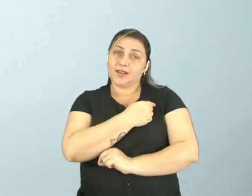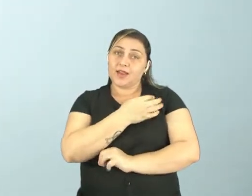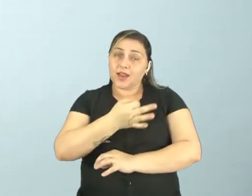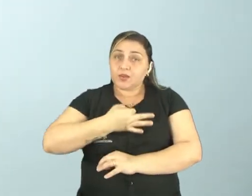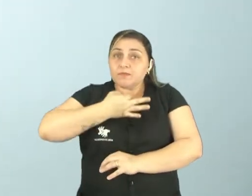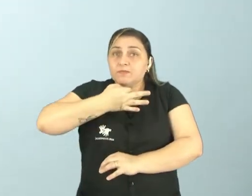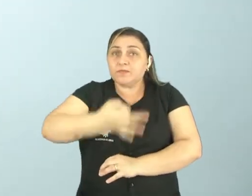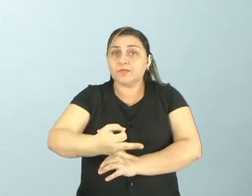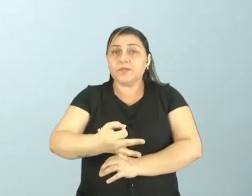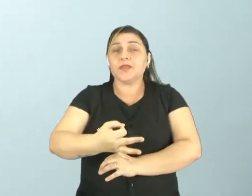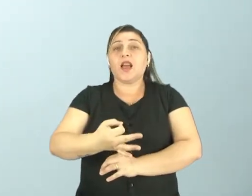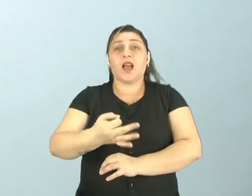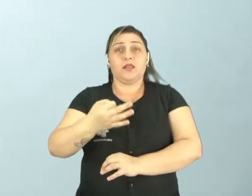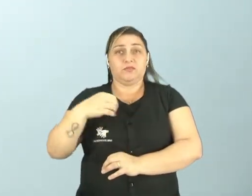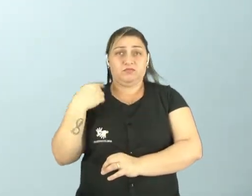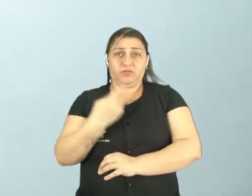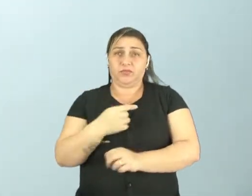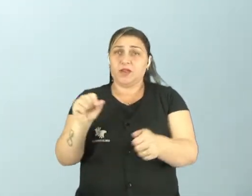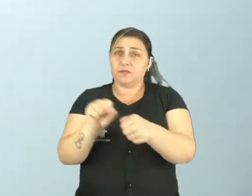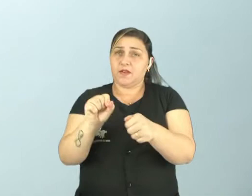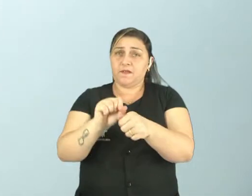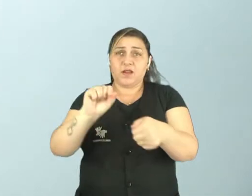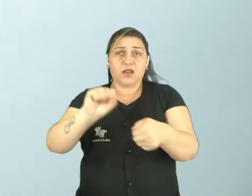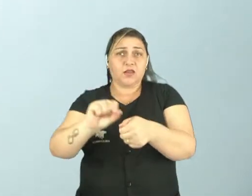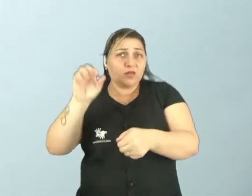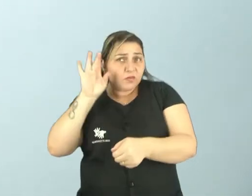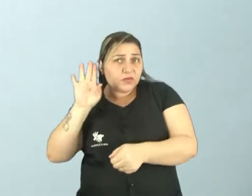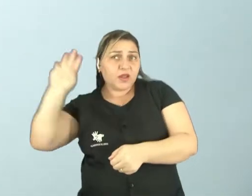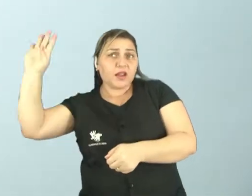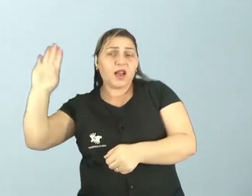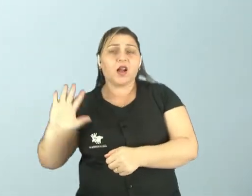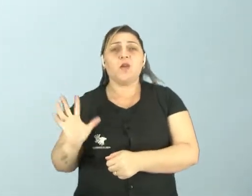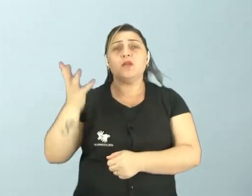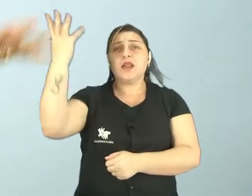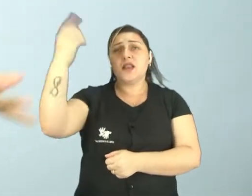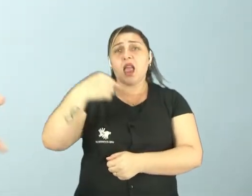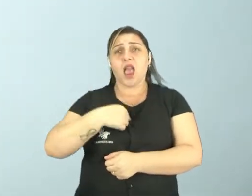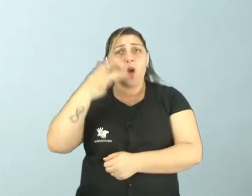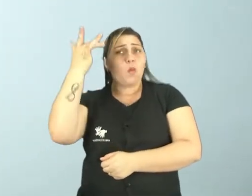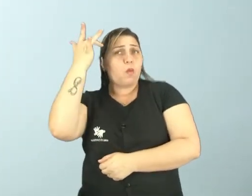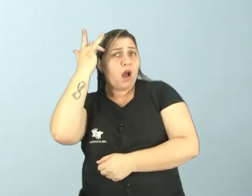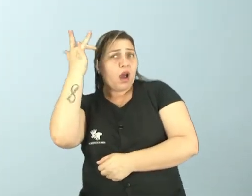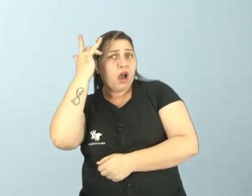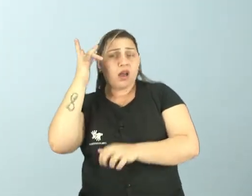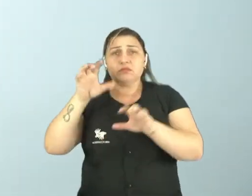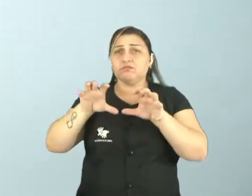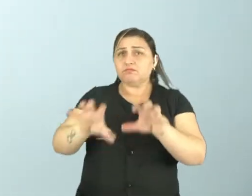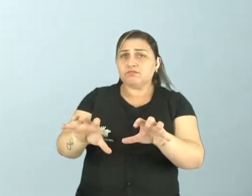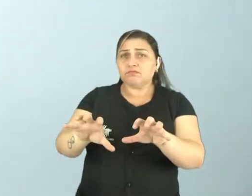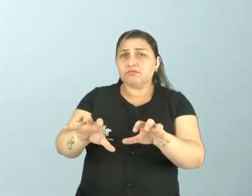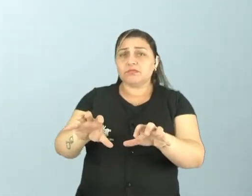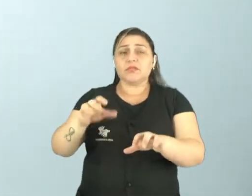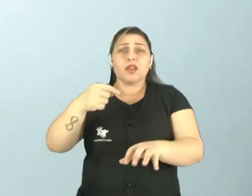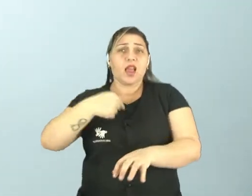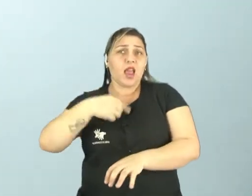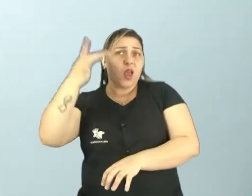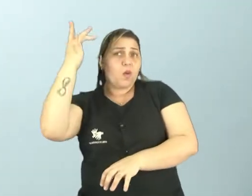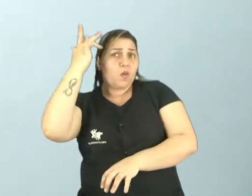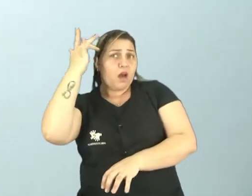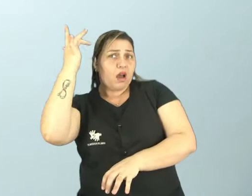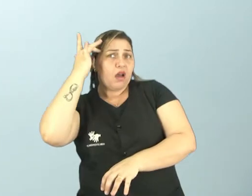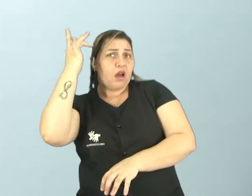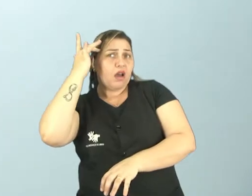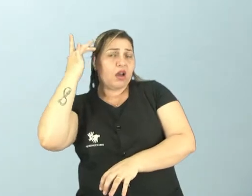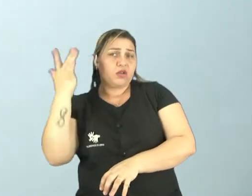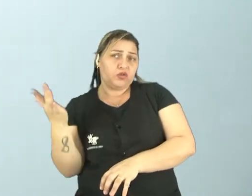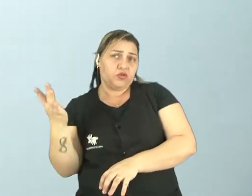nós estamos formulando uma tese. A tese acontece quando você diz, eu acho isso, eu acho